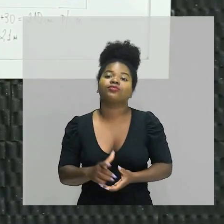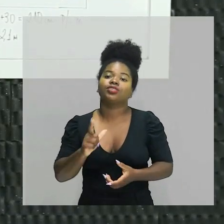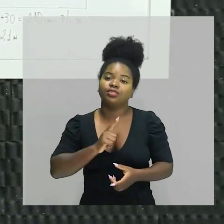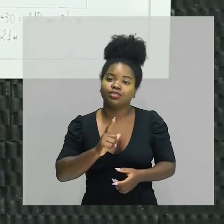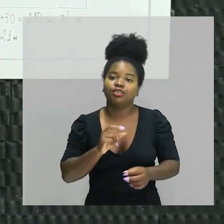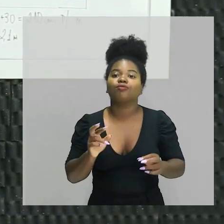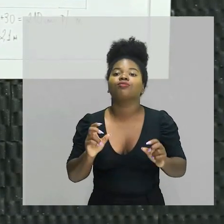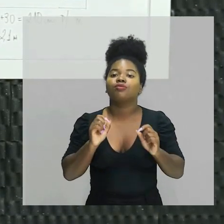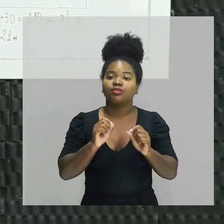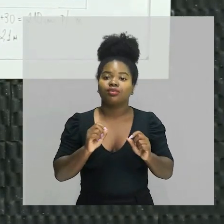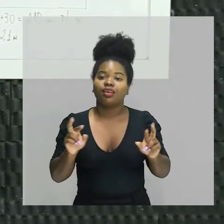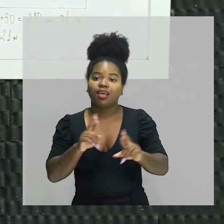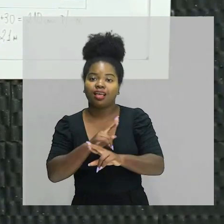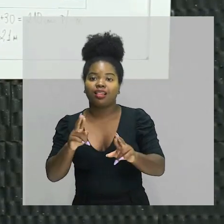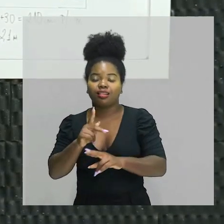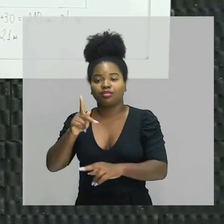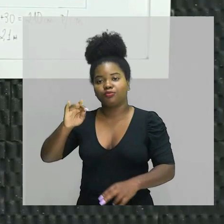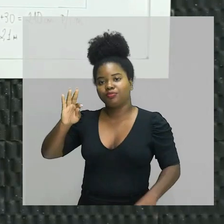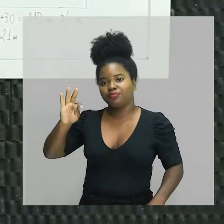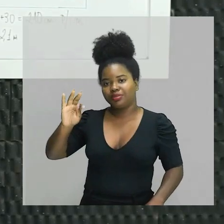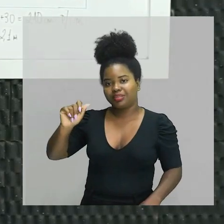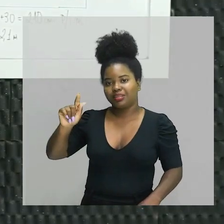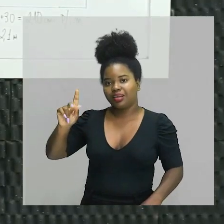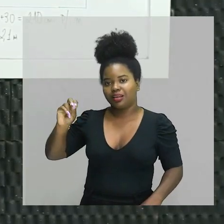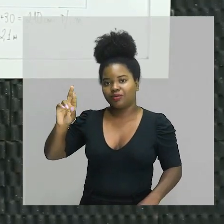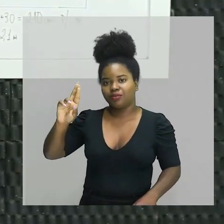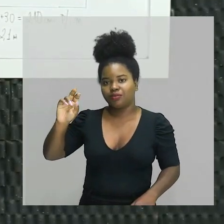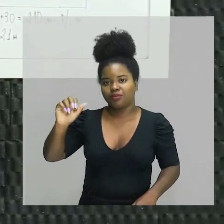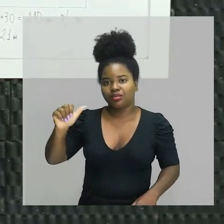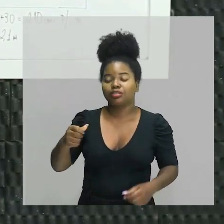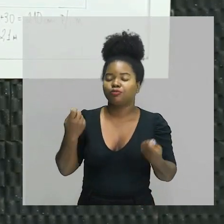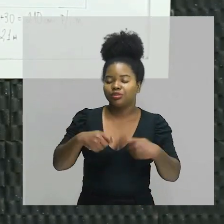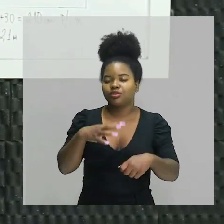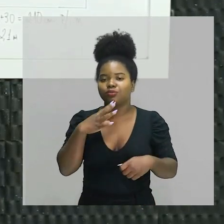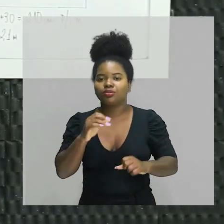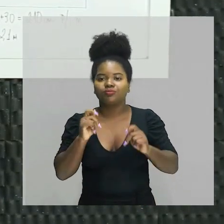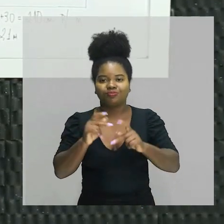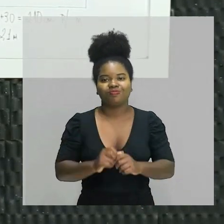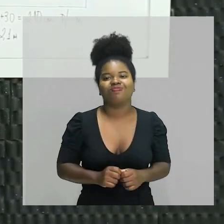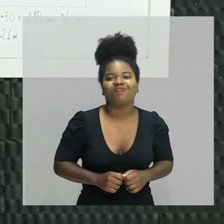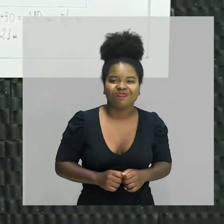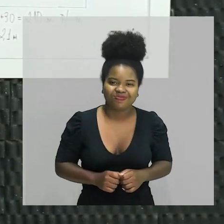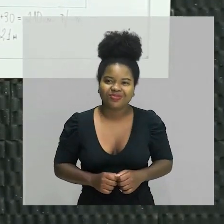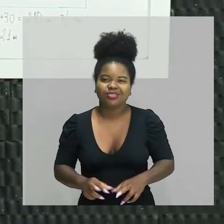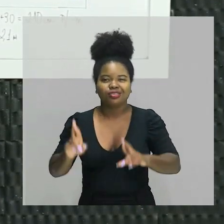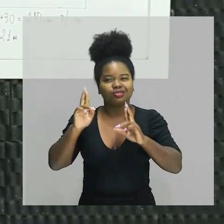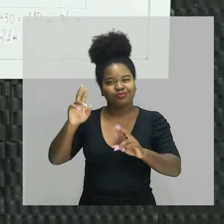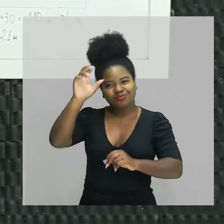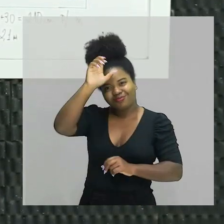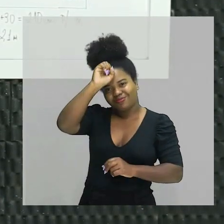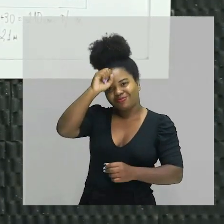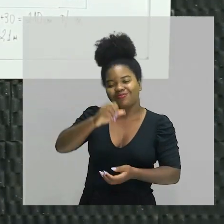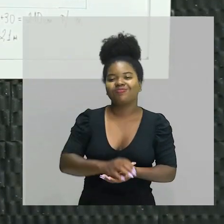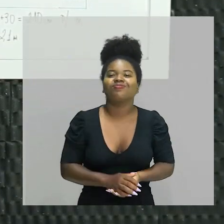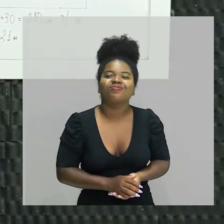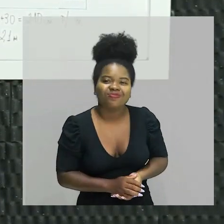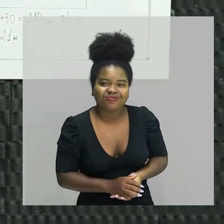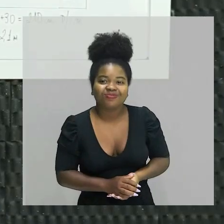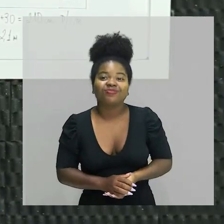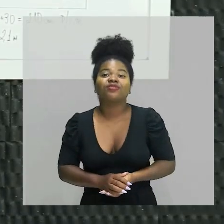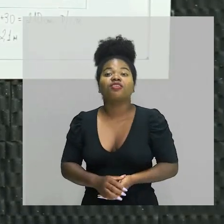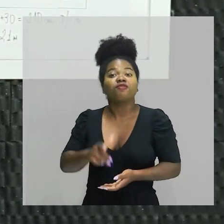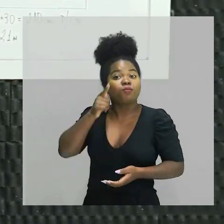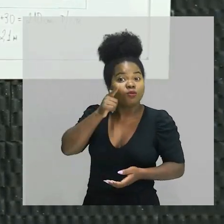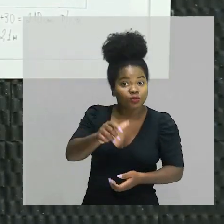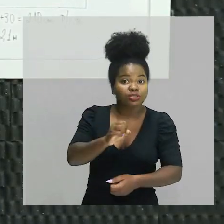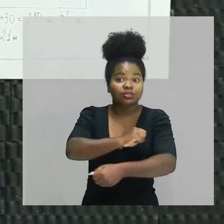trata de Teorema de Pitágoras. Você precisa do teorema para resolver. Certinho, galera? Espero que tenha ajudado. Vamos para cima da UEMA,